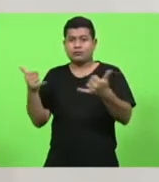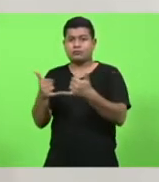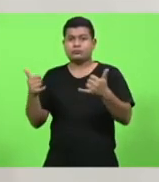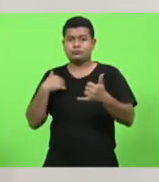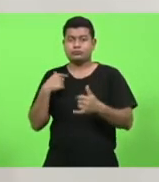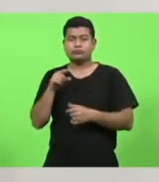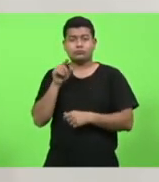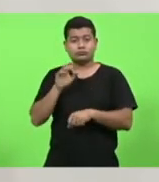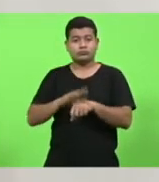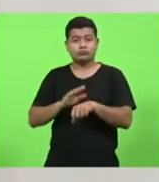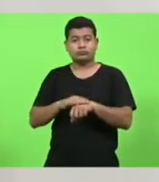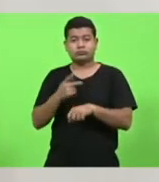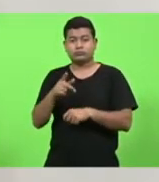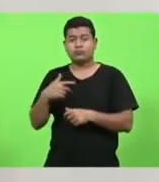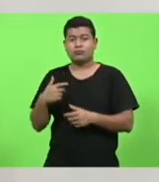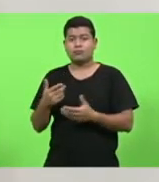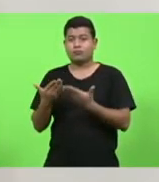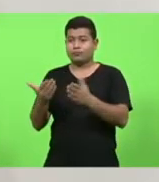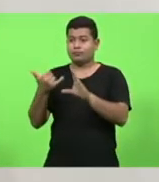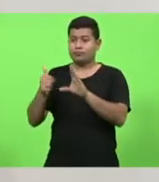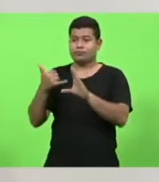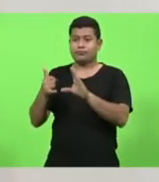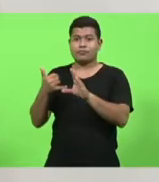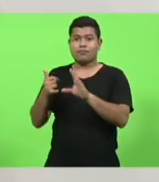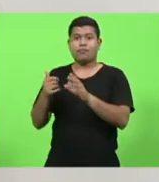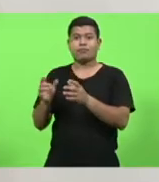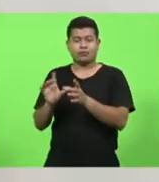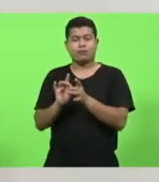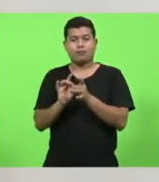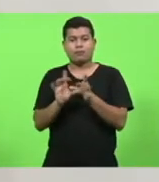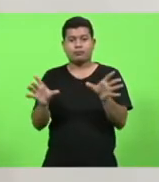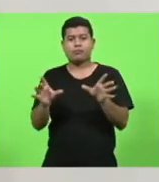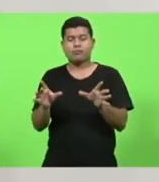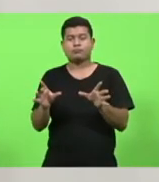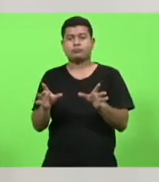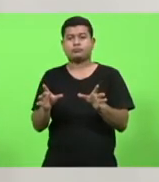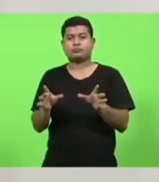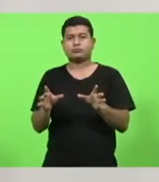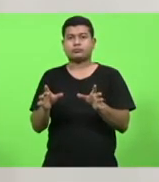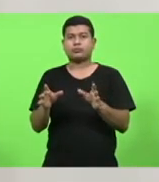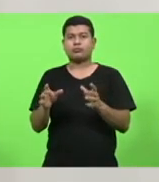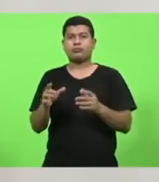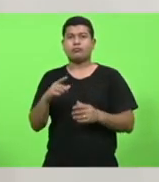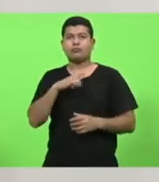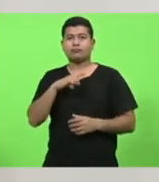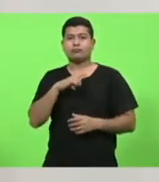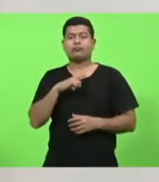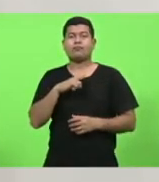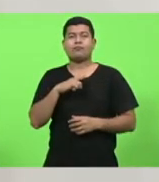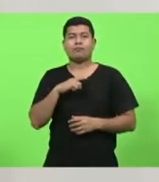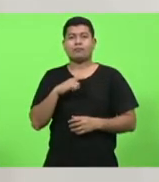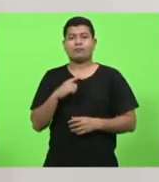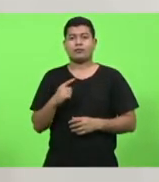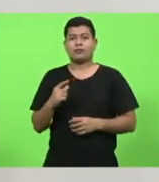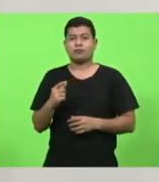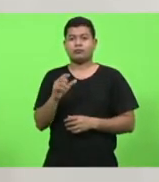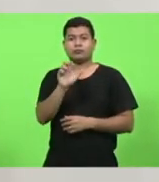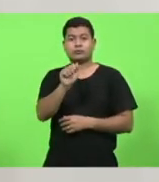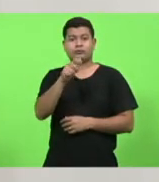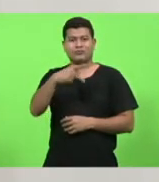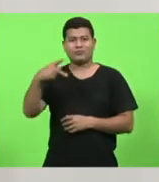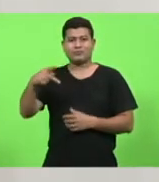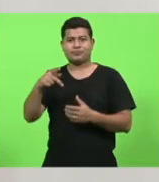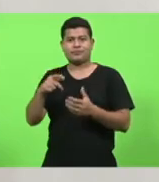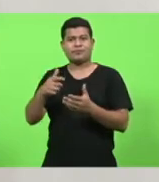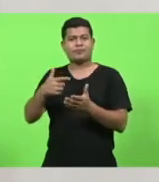faz, e a Celesc autoriza essa ligação, e tem um aplicativo